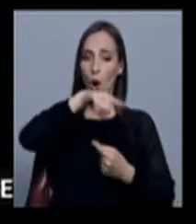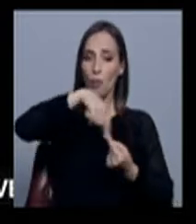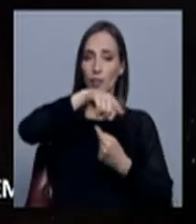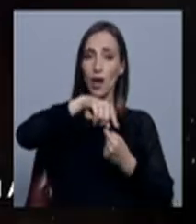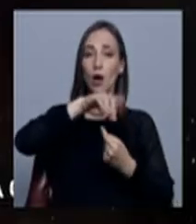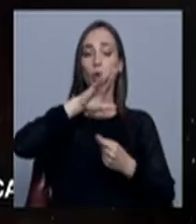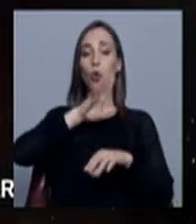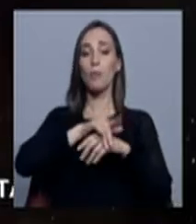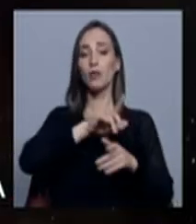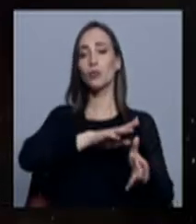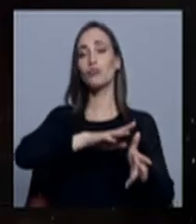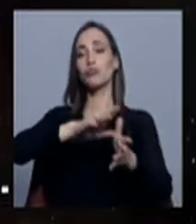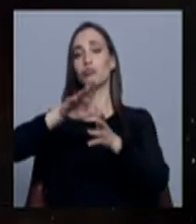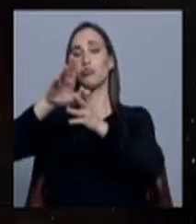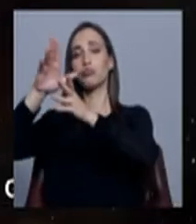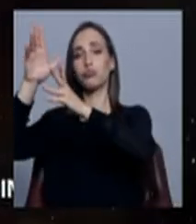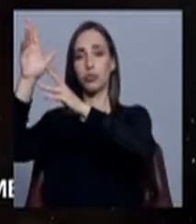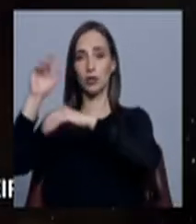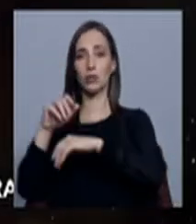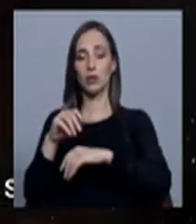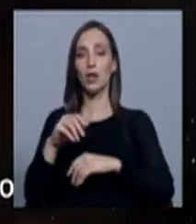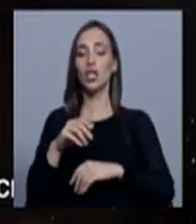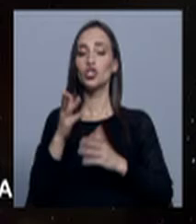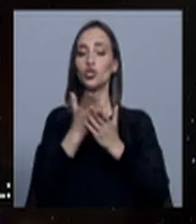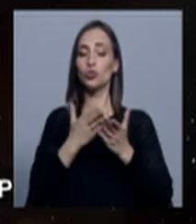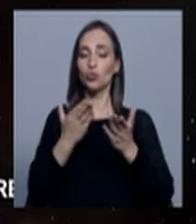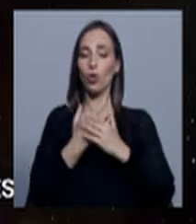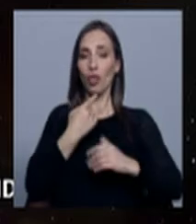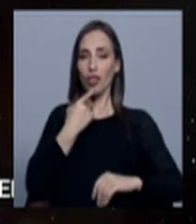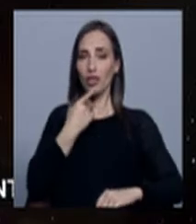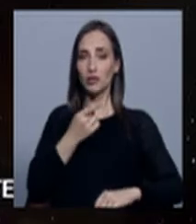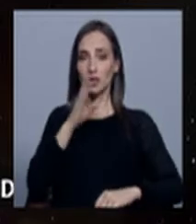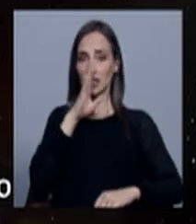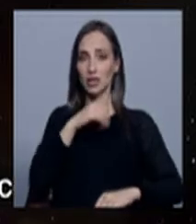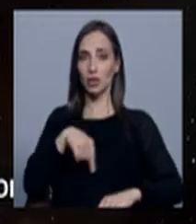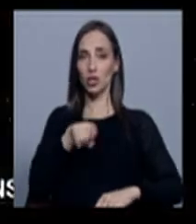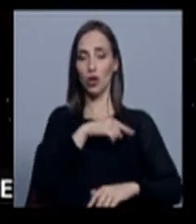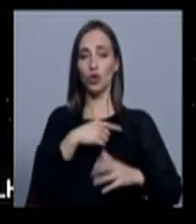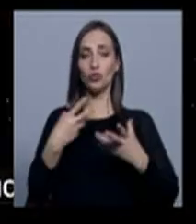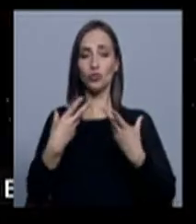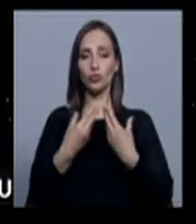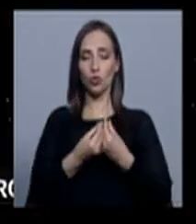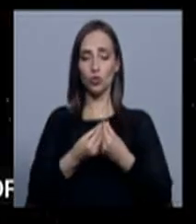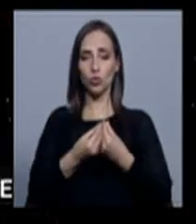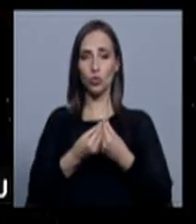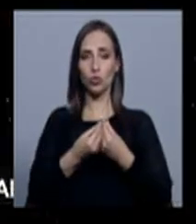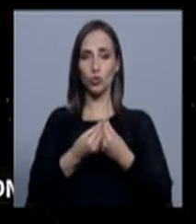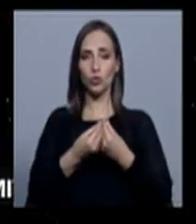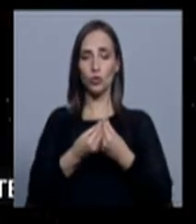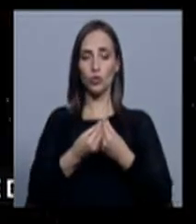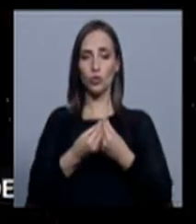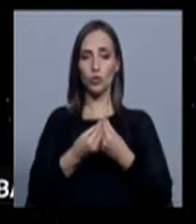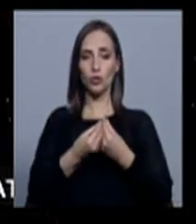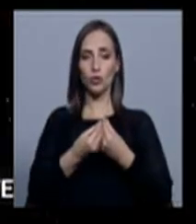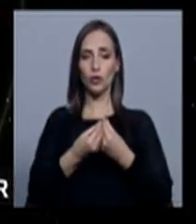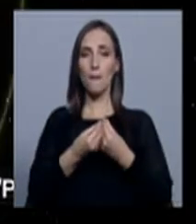então, para as regiões mais distantes do sistema solar. E diz este estudo, então, que se juntarmos um impacto de um